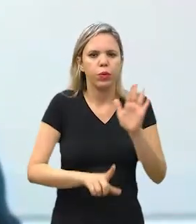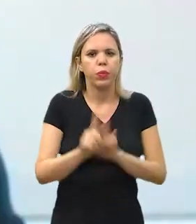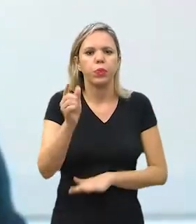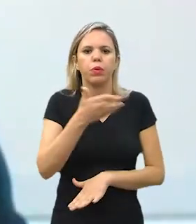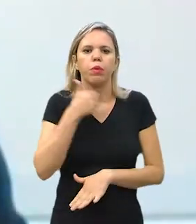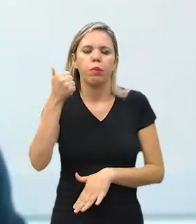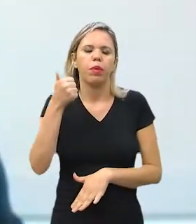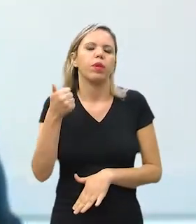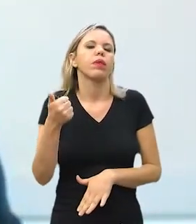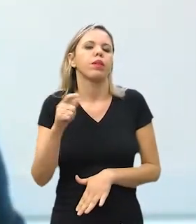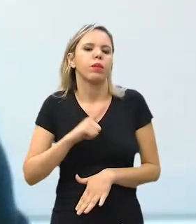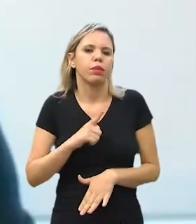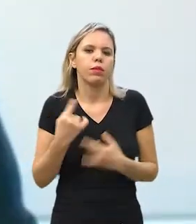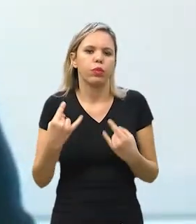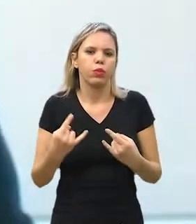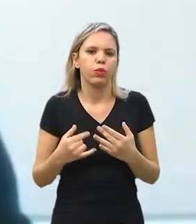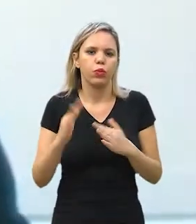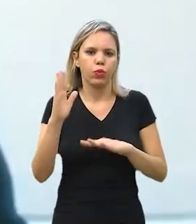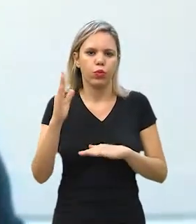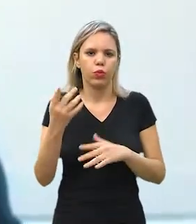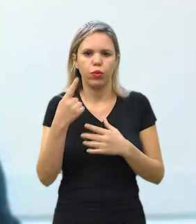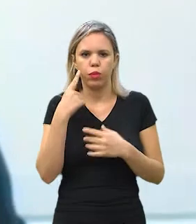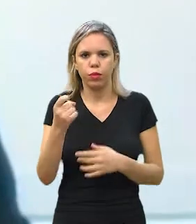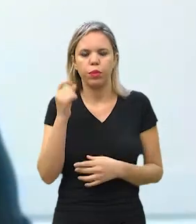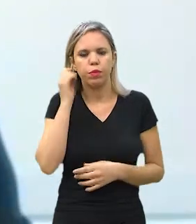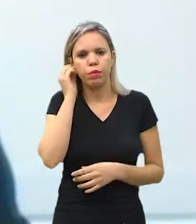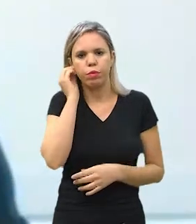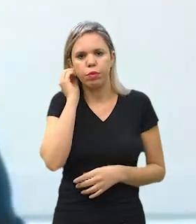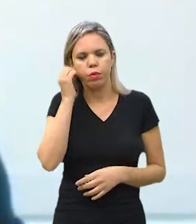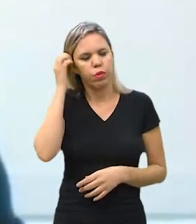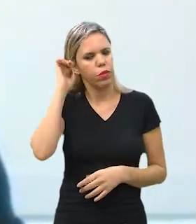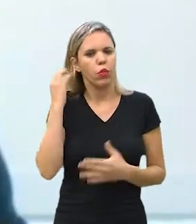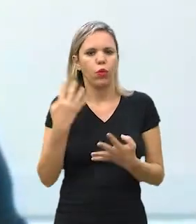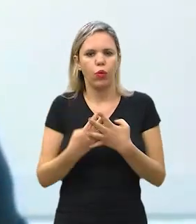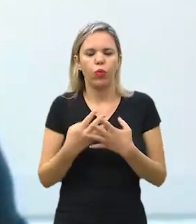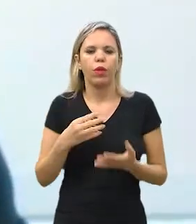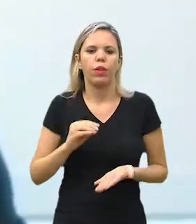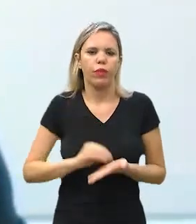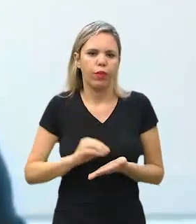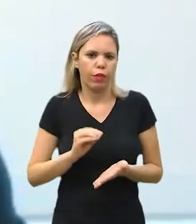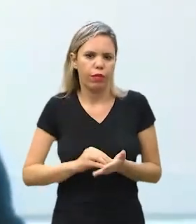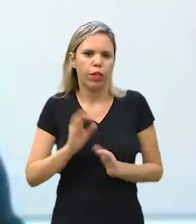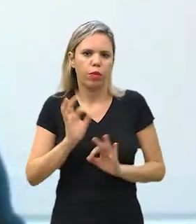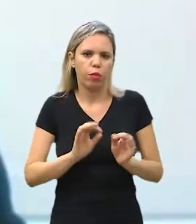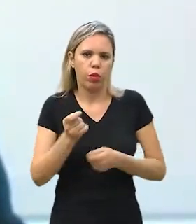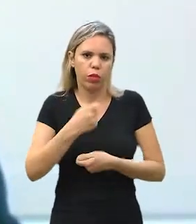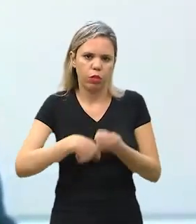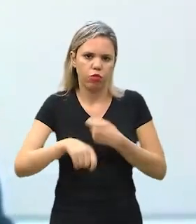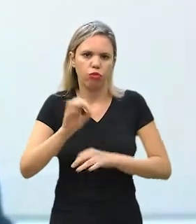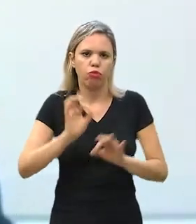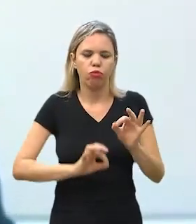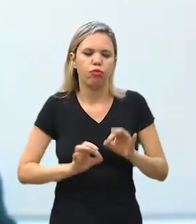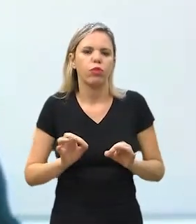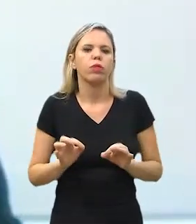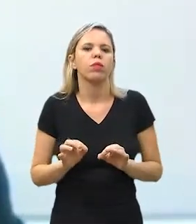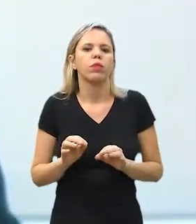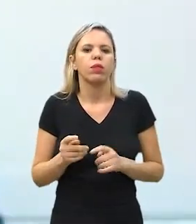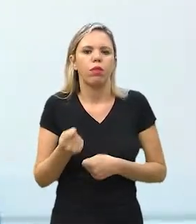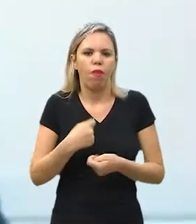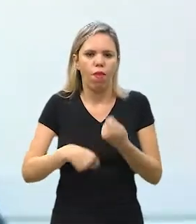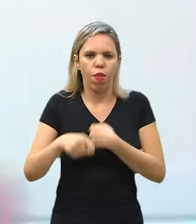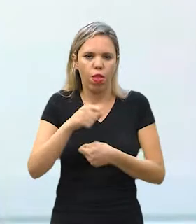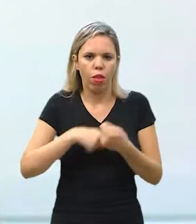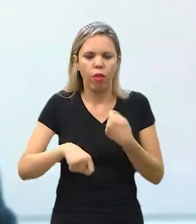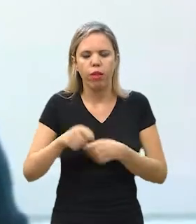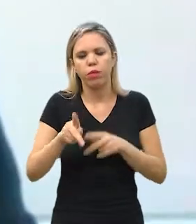para cá, que o negócio tomou realmente tração e começou a ficar interessante. Mas eu confesso que a falta de um planejamento,